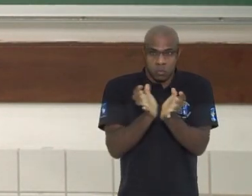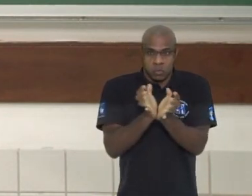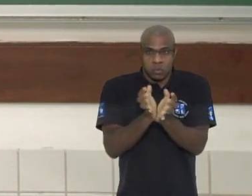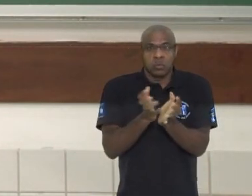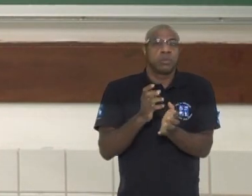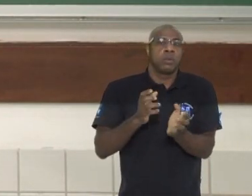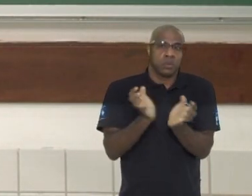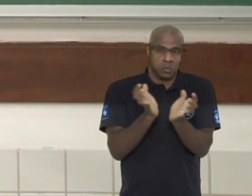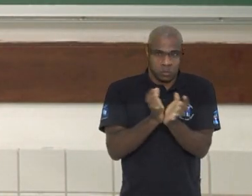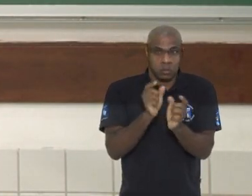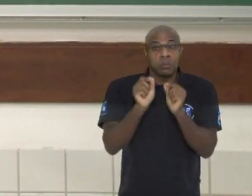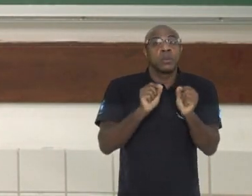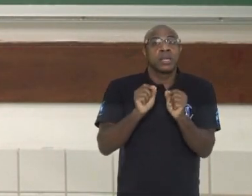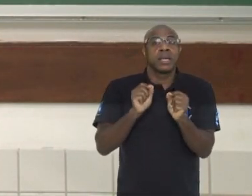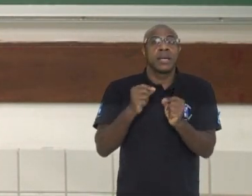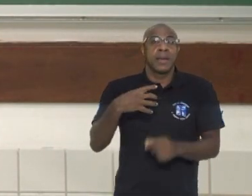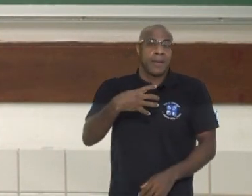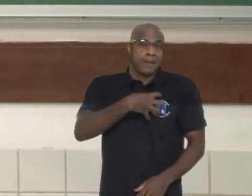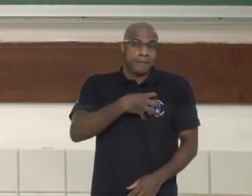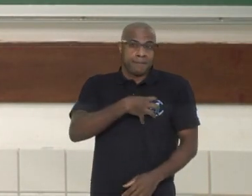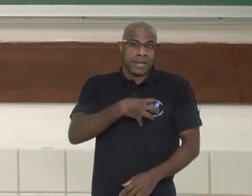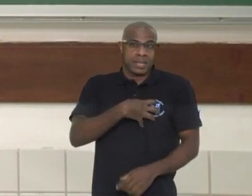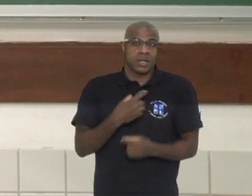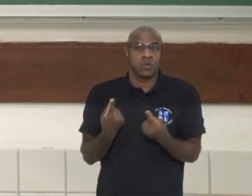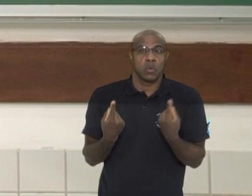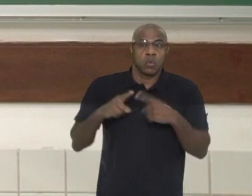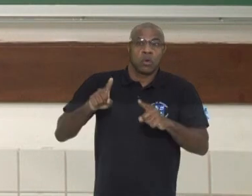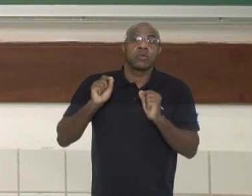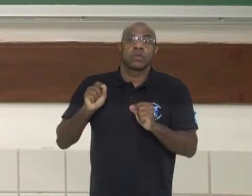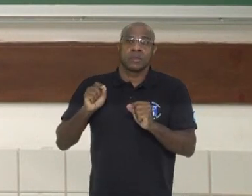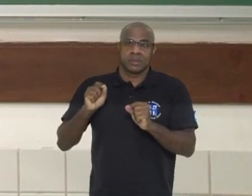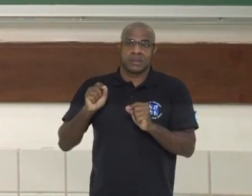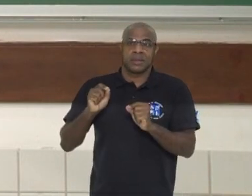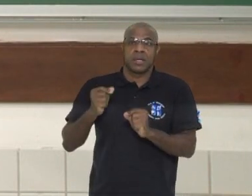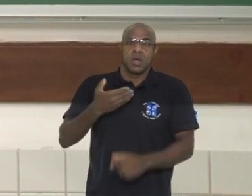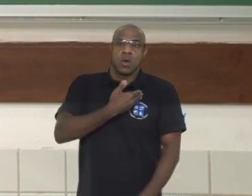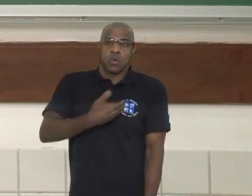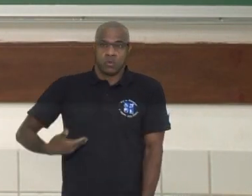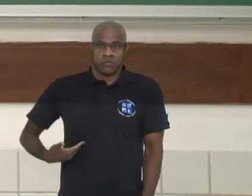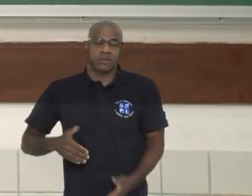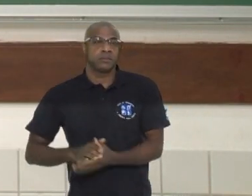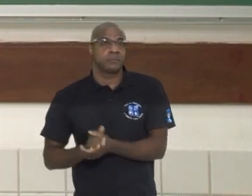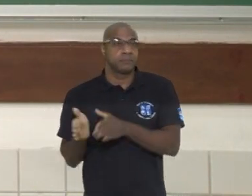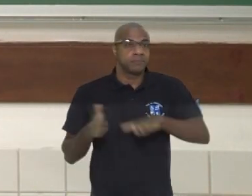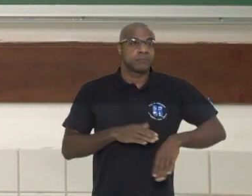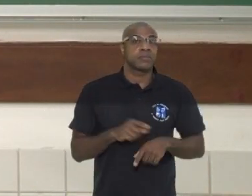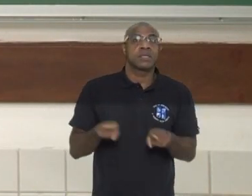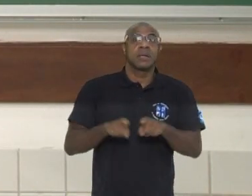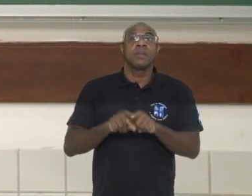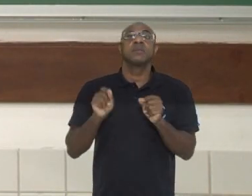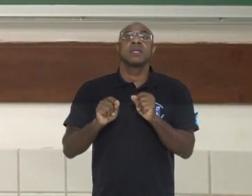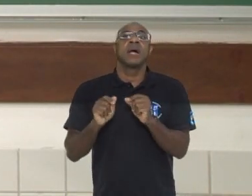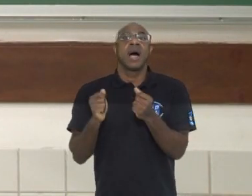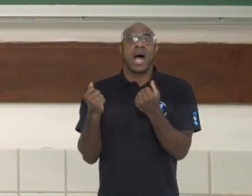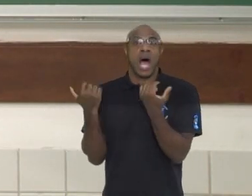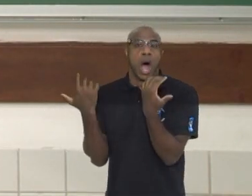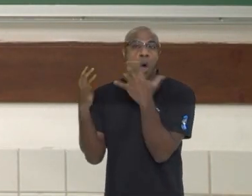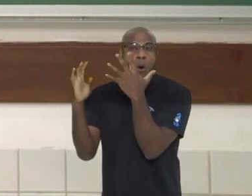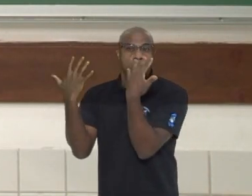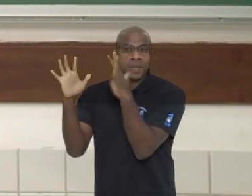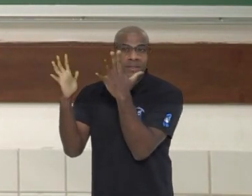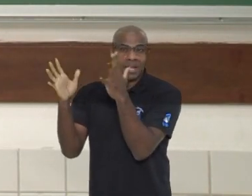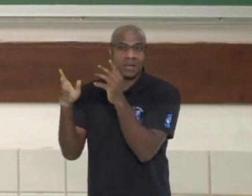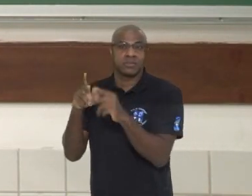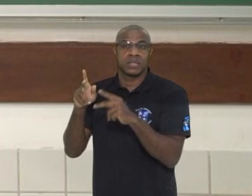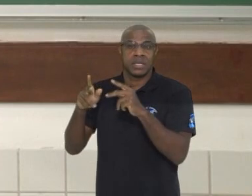Conjuração Mineira, nós estudamos hoje. Vamos lembrar que a homenagem dos funcionários da saúde a Tiradentes